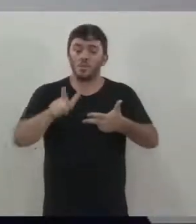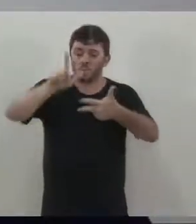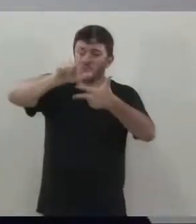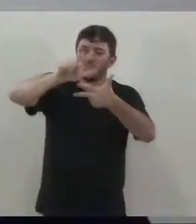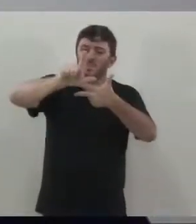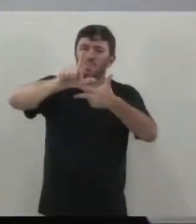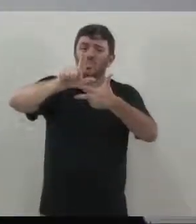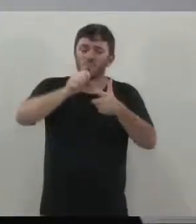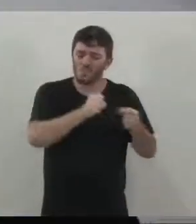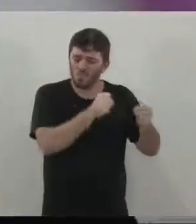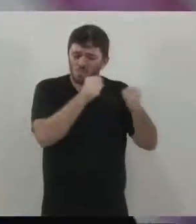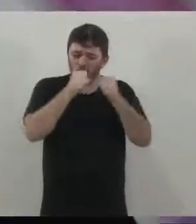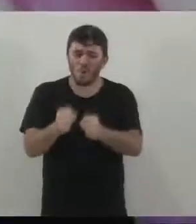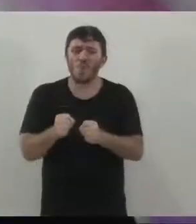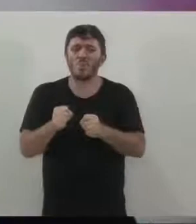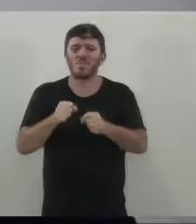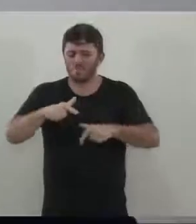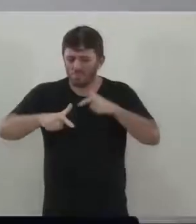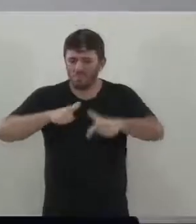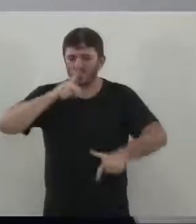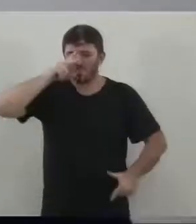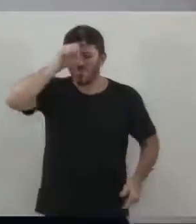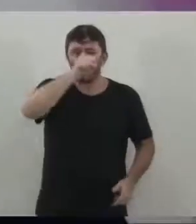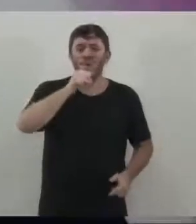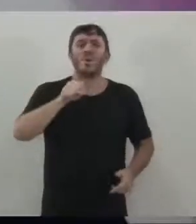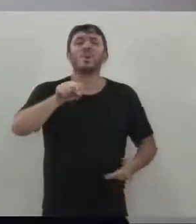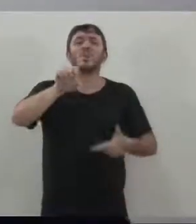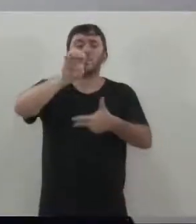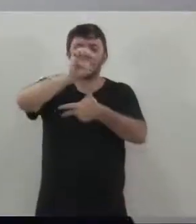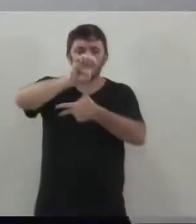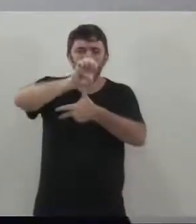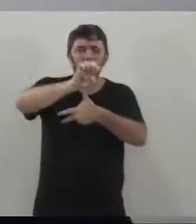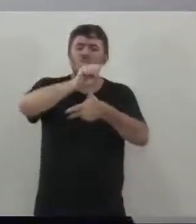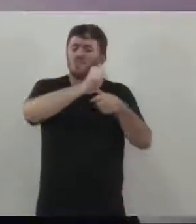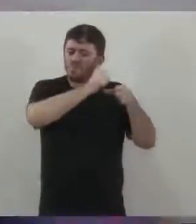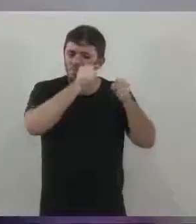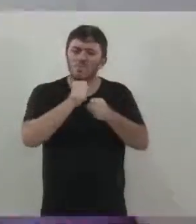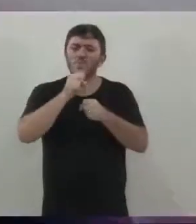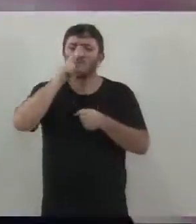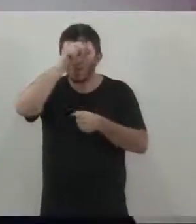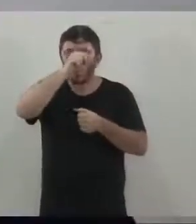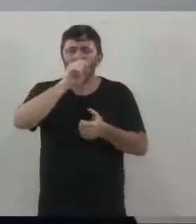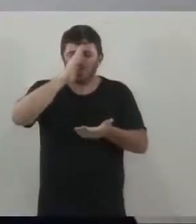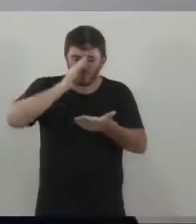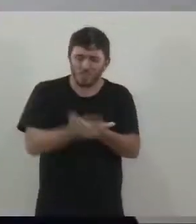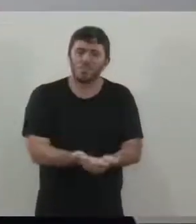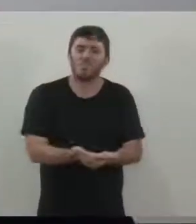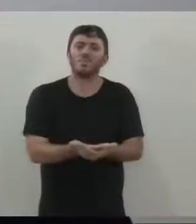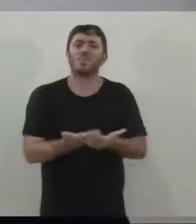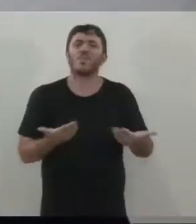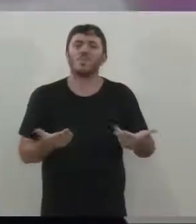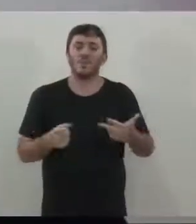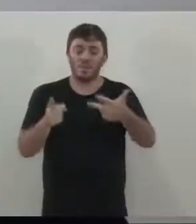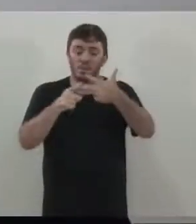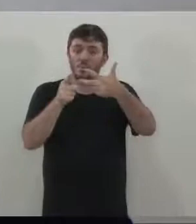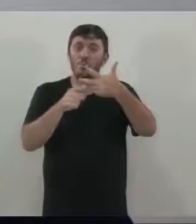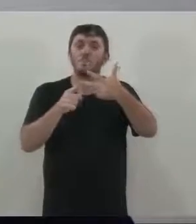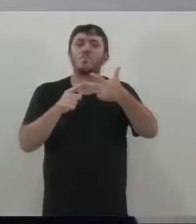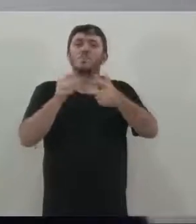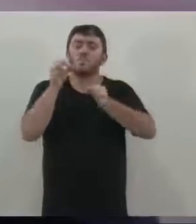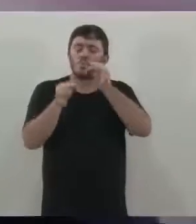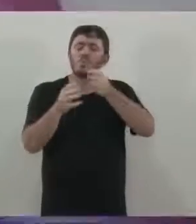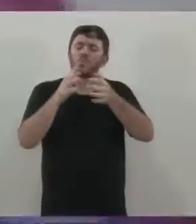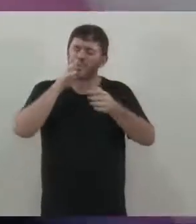forte, acreditado, um executivo forte, acreditado, uma justiça forte,